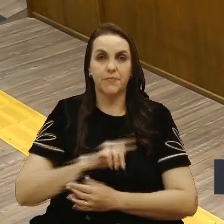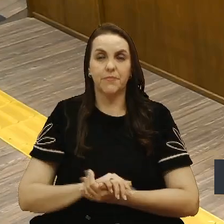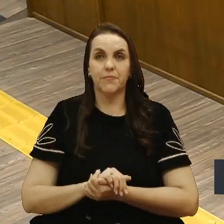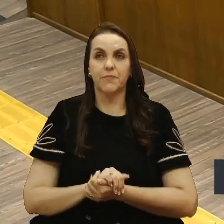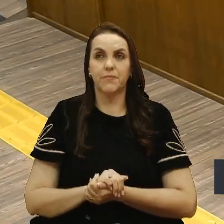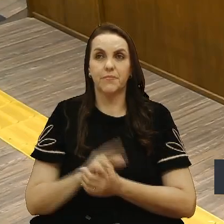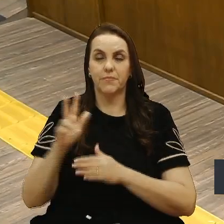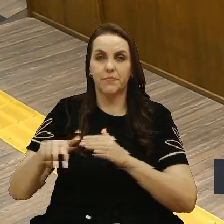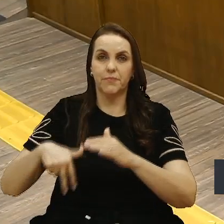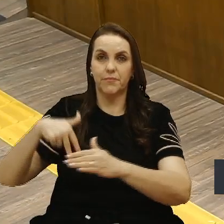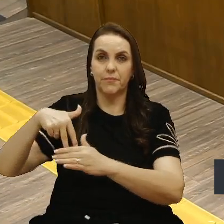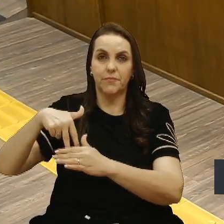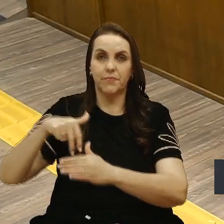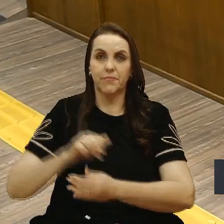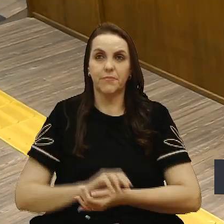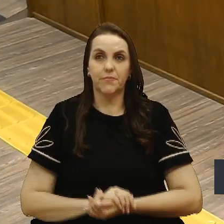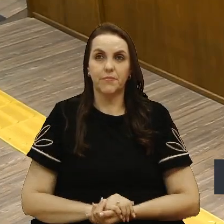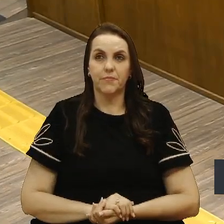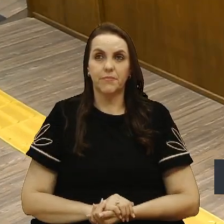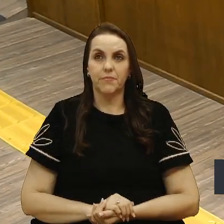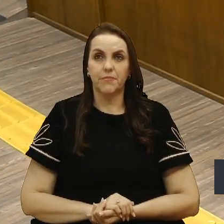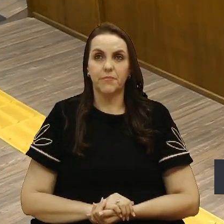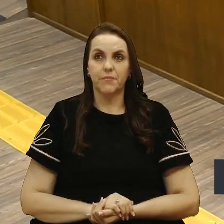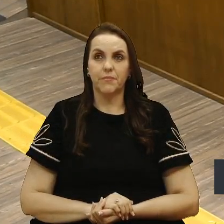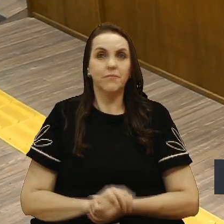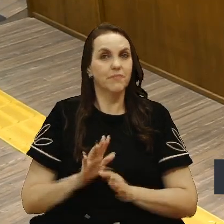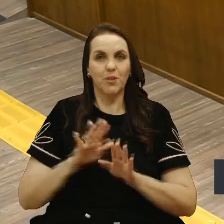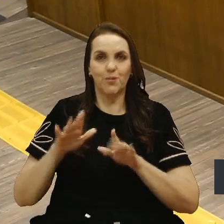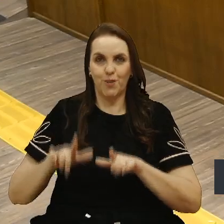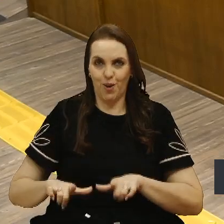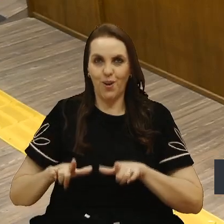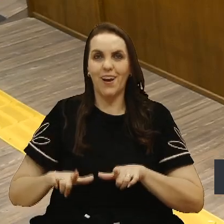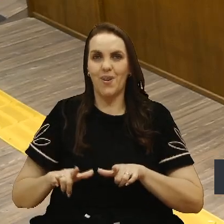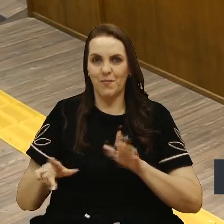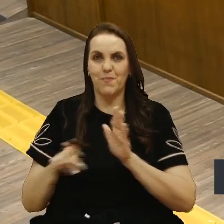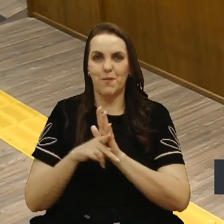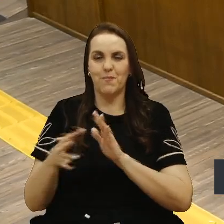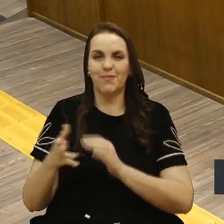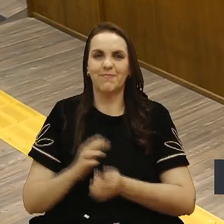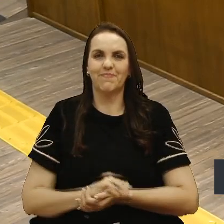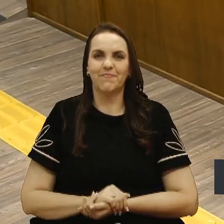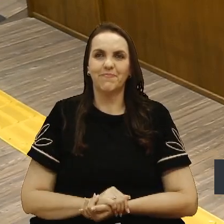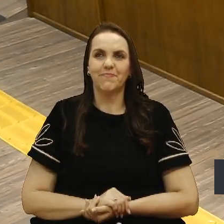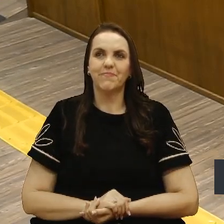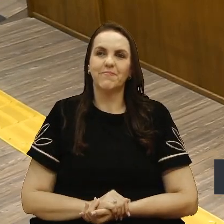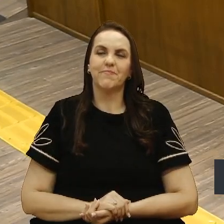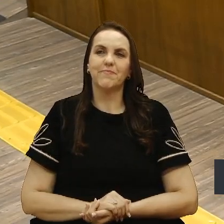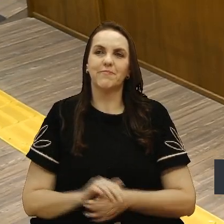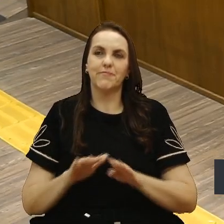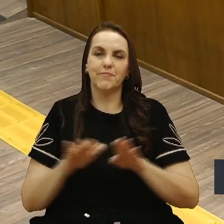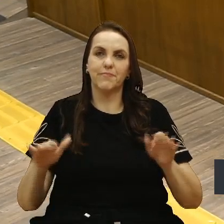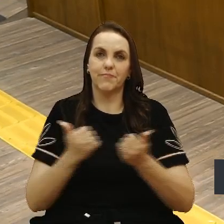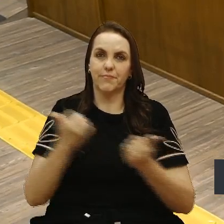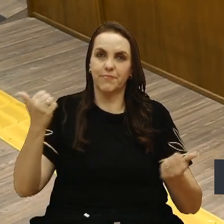ato que o fará do seu local na mesa diretora.